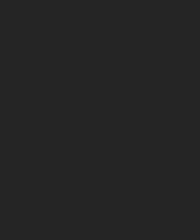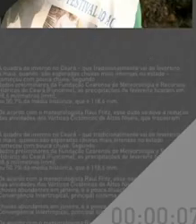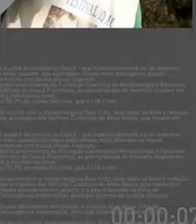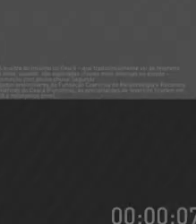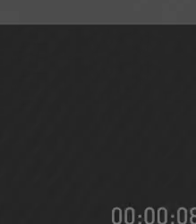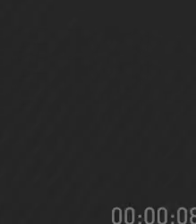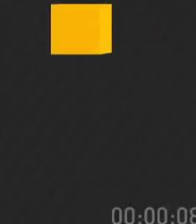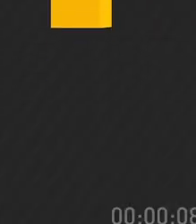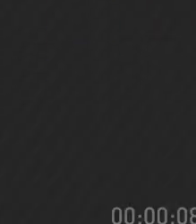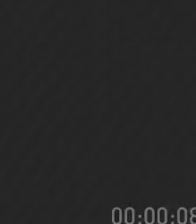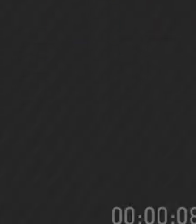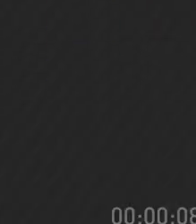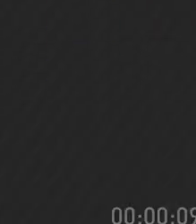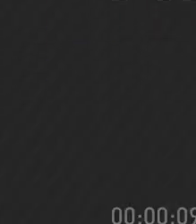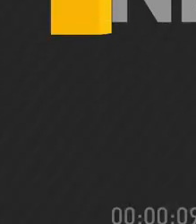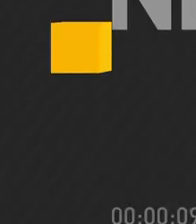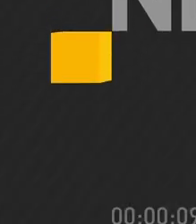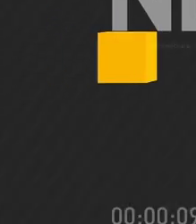ae